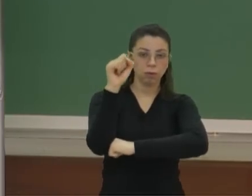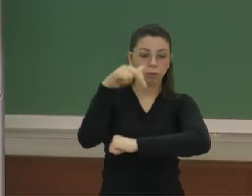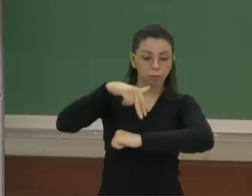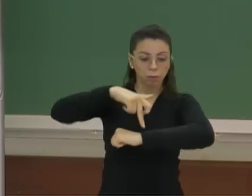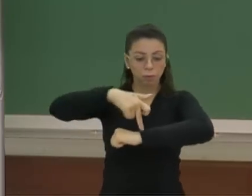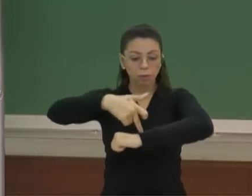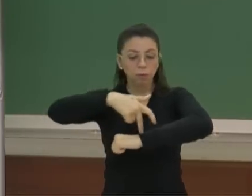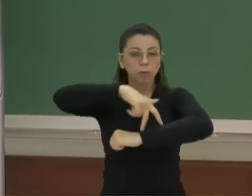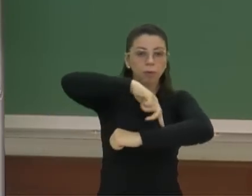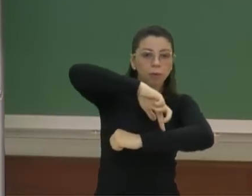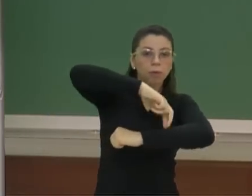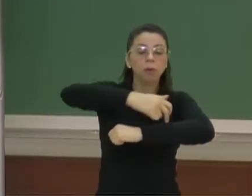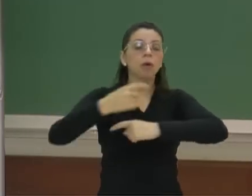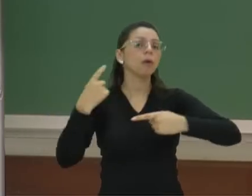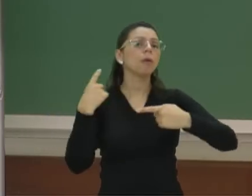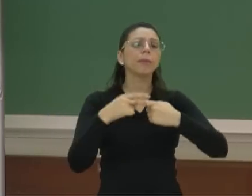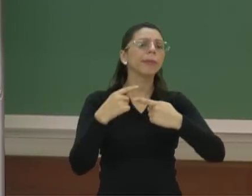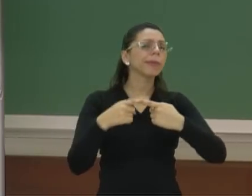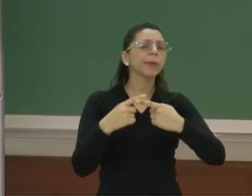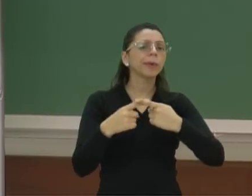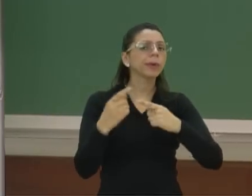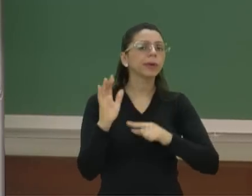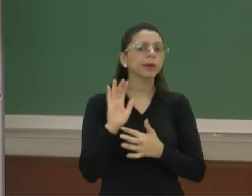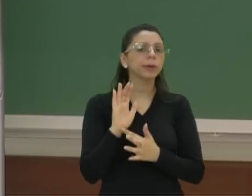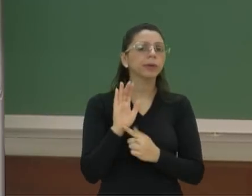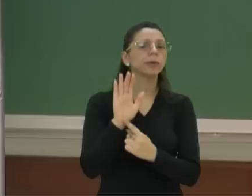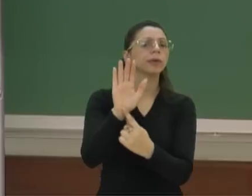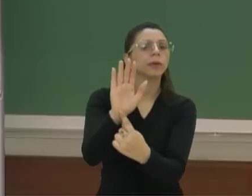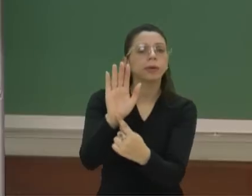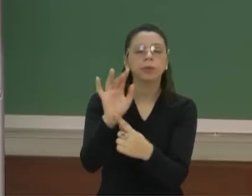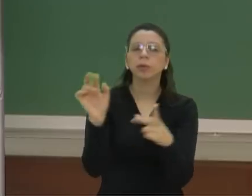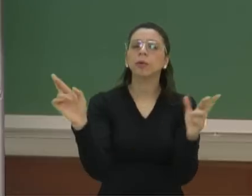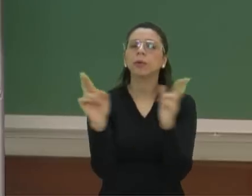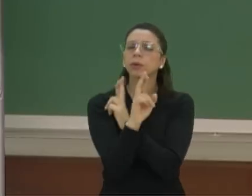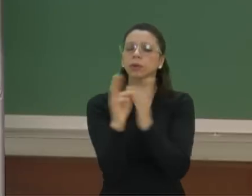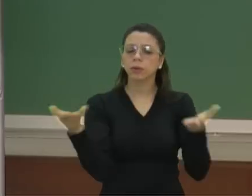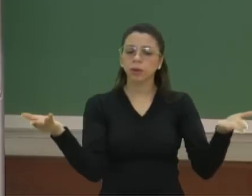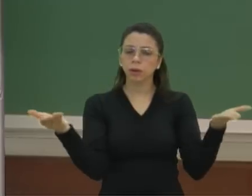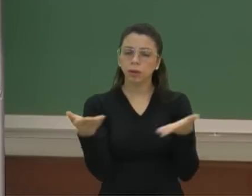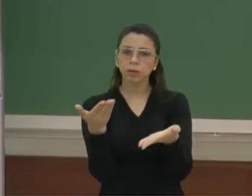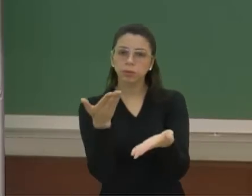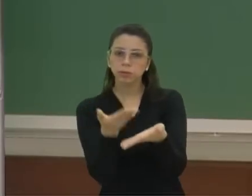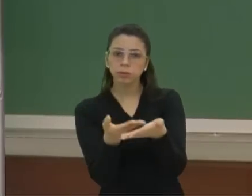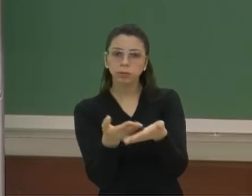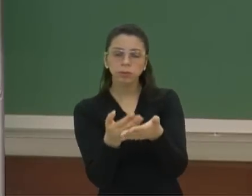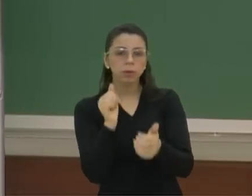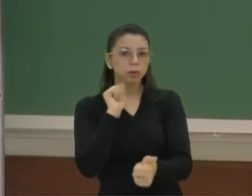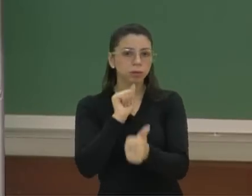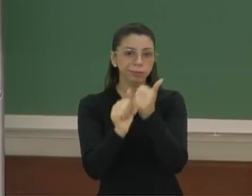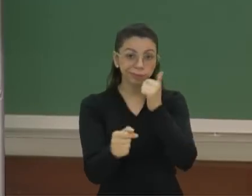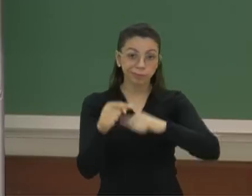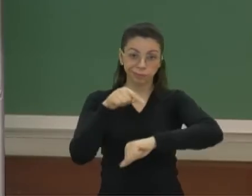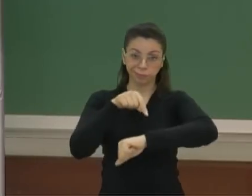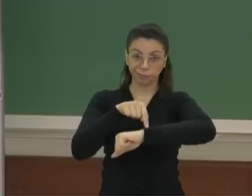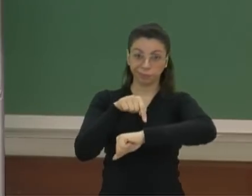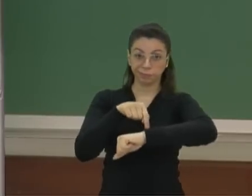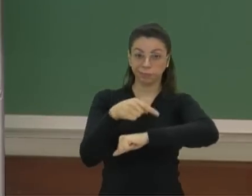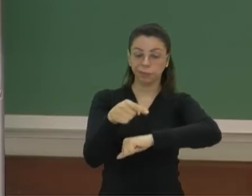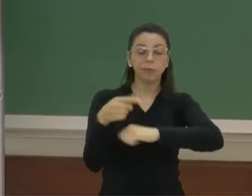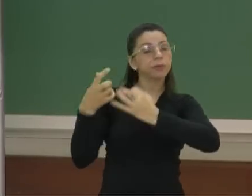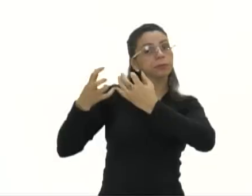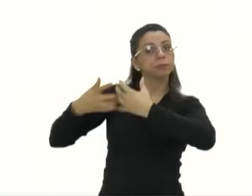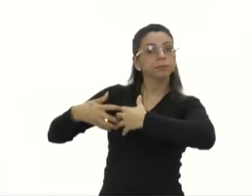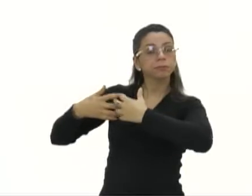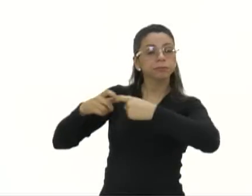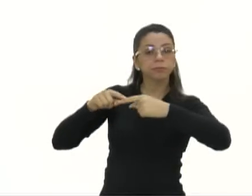foto? Por que eu trouxe ela hoje? Qual a relação da aula de hoje com esse esporte? Vou dar um tempinho para vocês